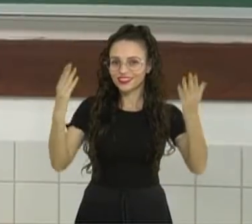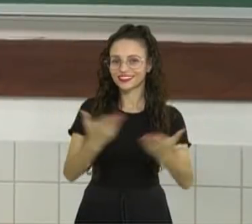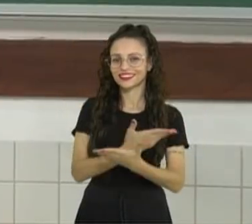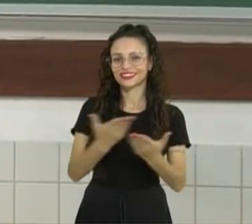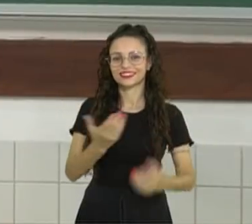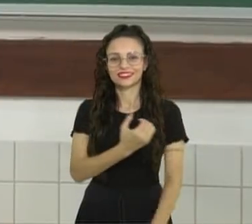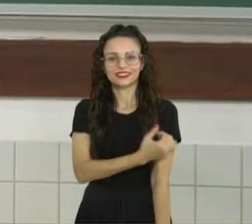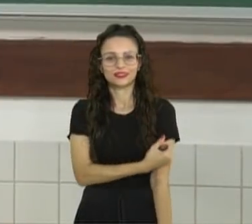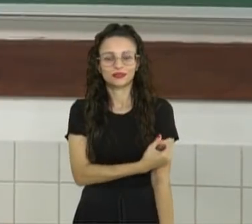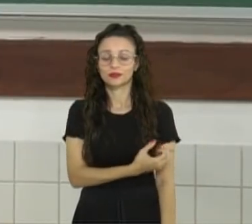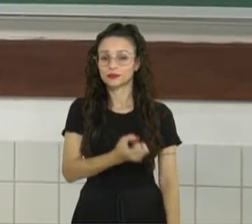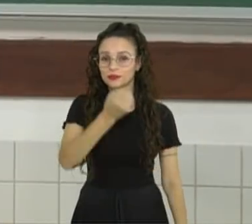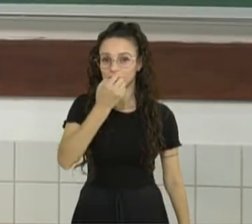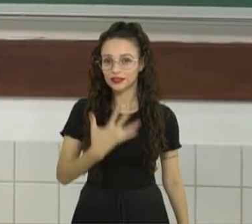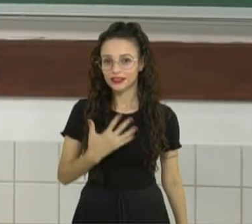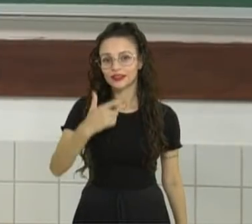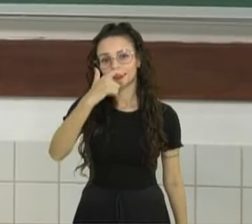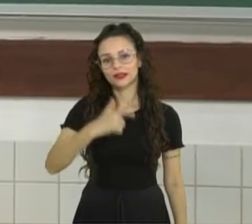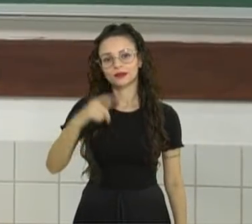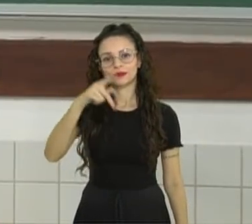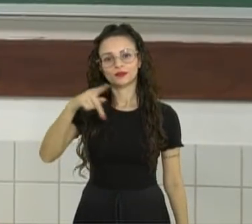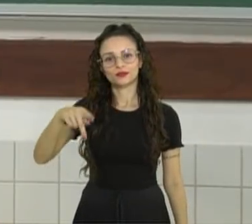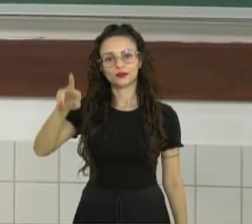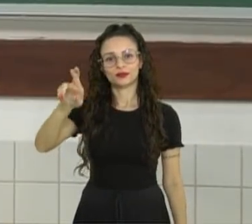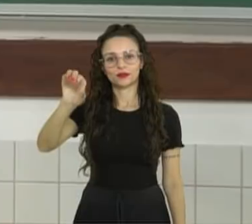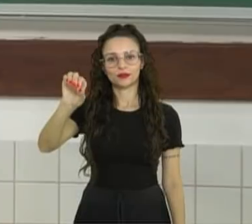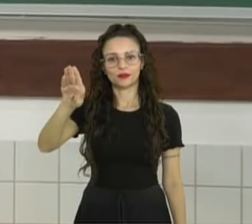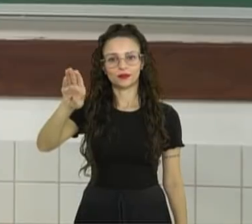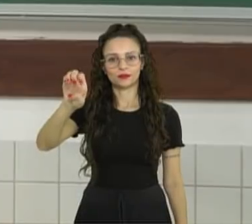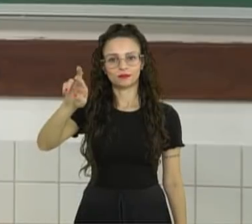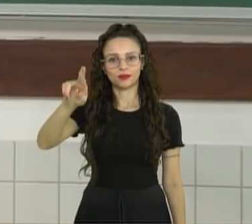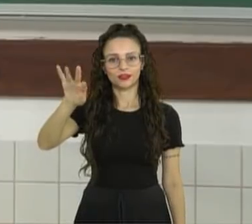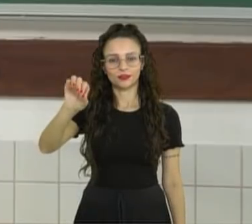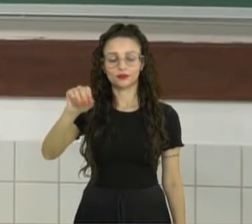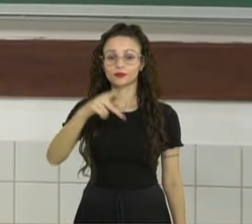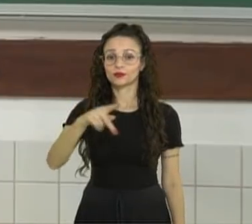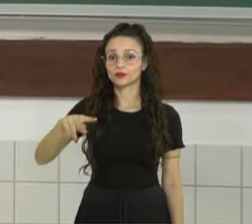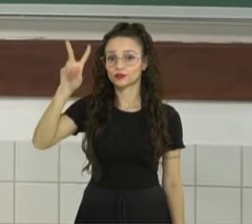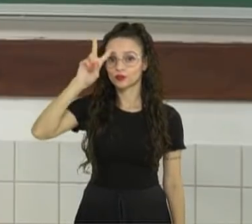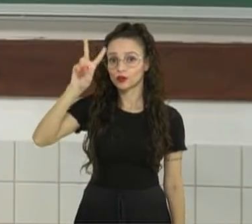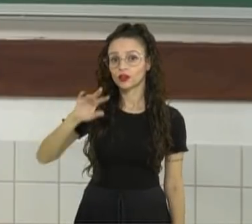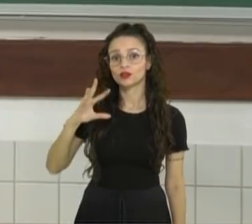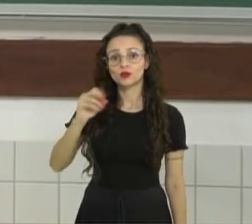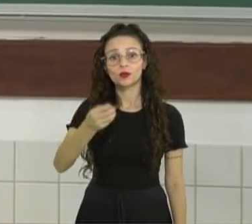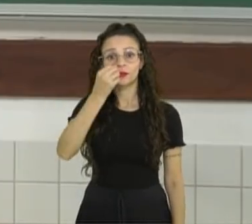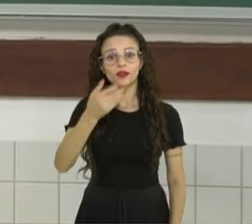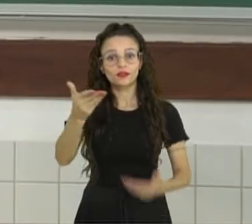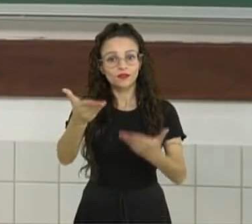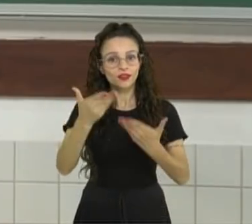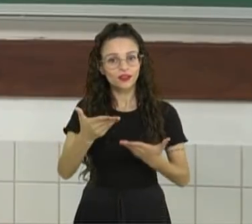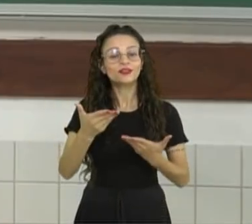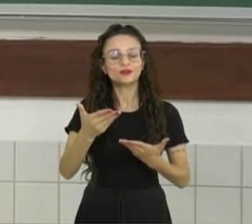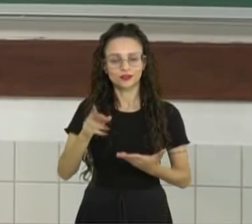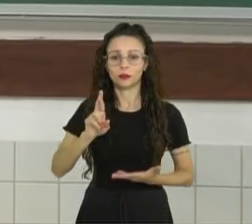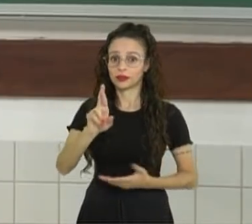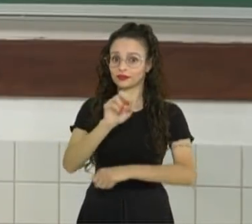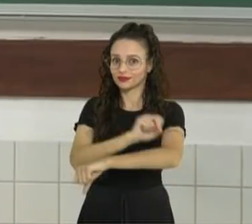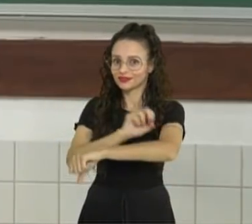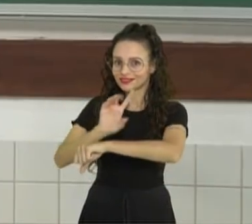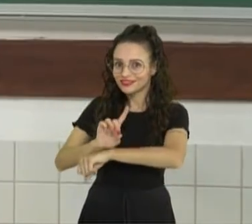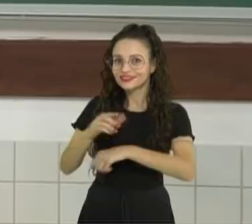Fala, galerinha do sexto ano, tudo bem? Sou o professor Roberto Falcioni, professor de História. Sejam todos bem-vindos em nome da Secretaria da Educação para o